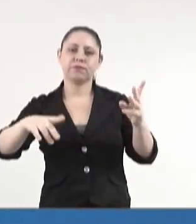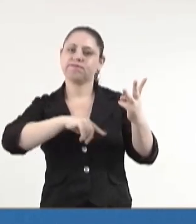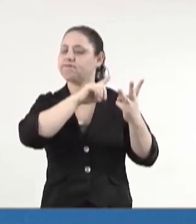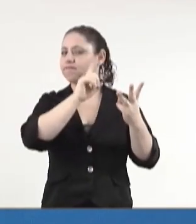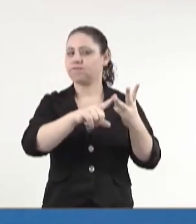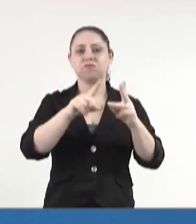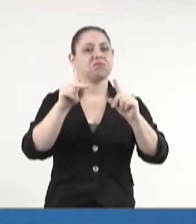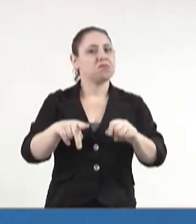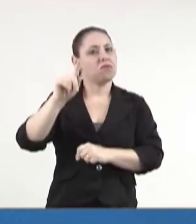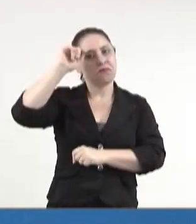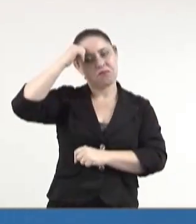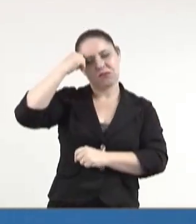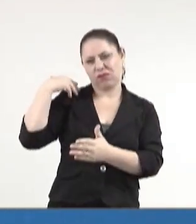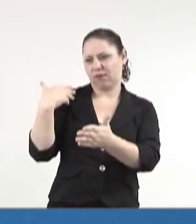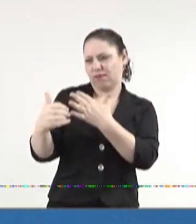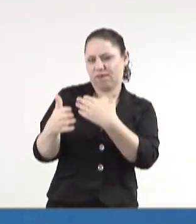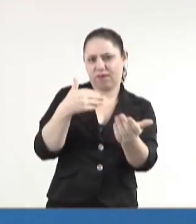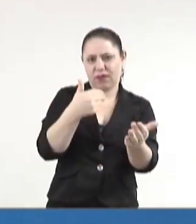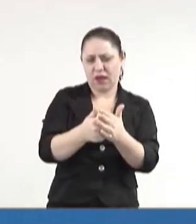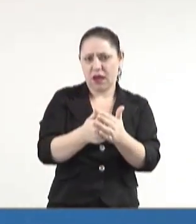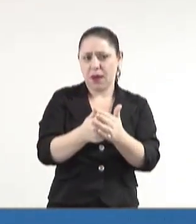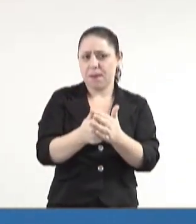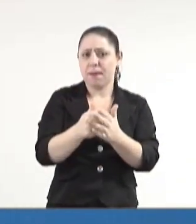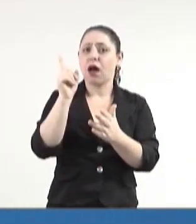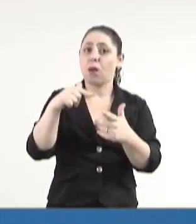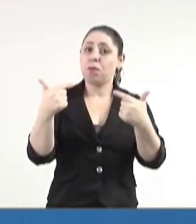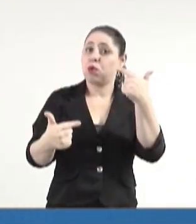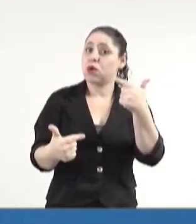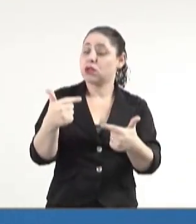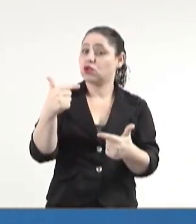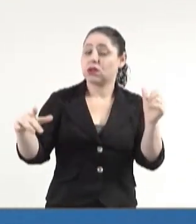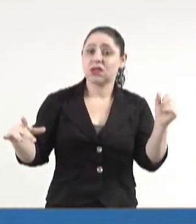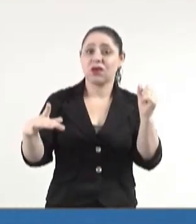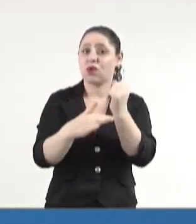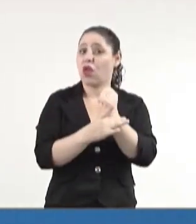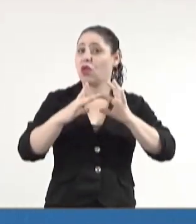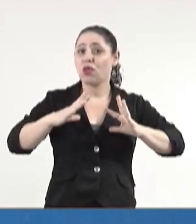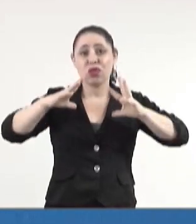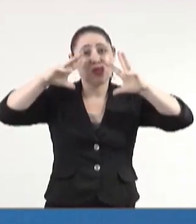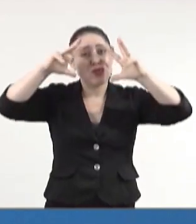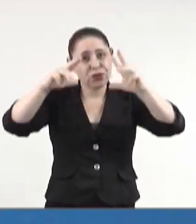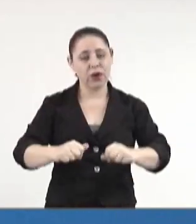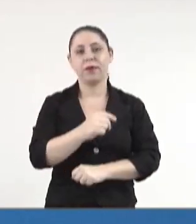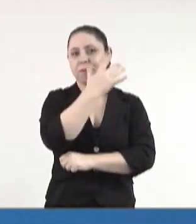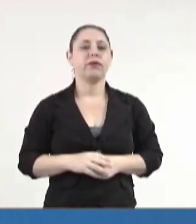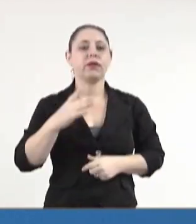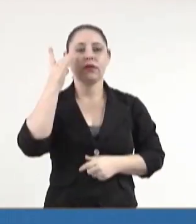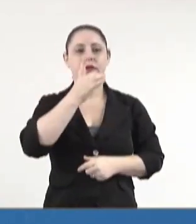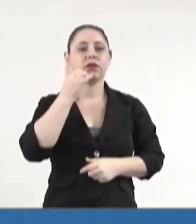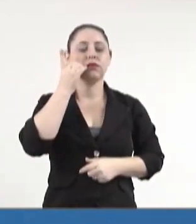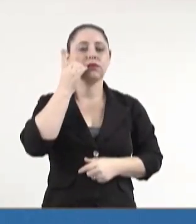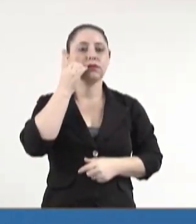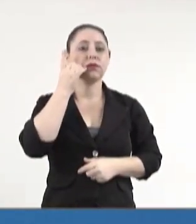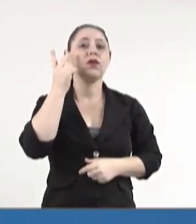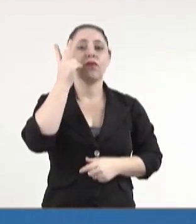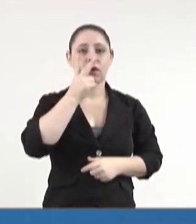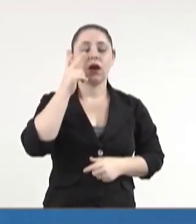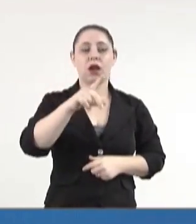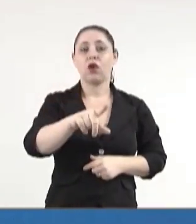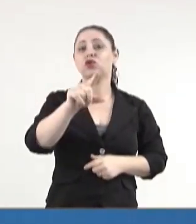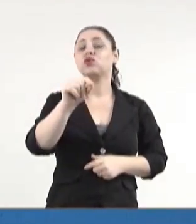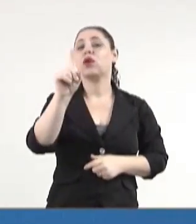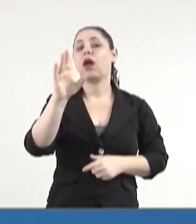de um processo eleitoral com segurança. Nós precisamos garantir que a política seja um espaço seguro para as mulheres, para